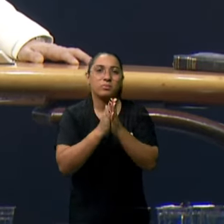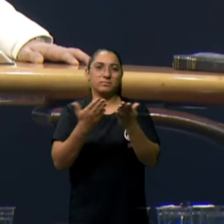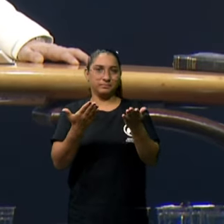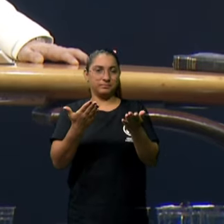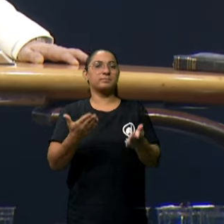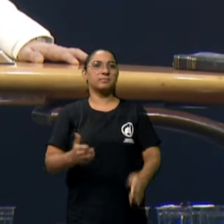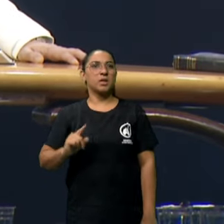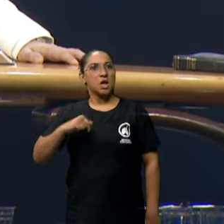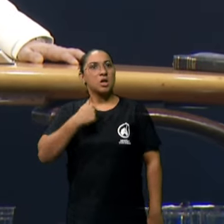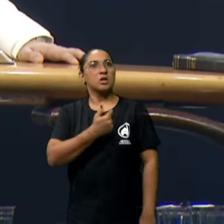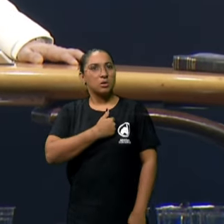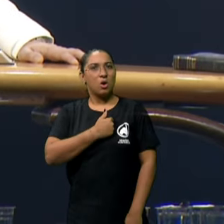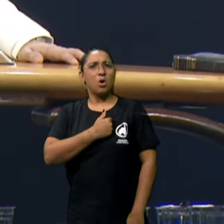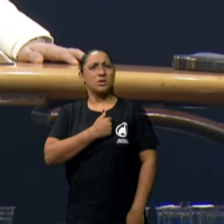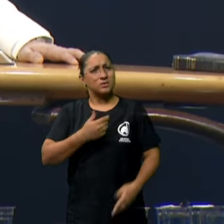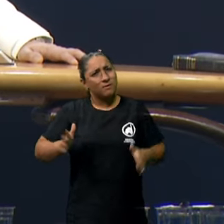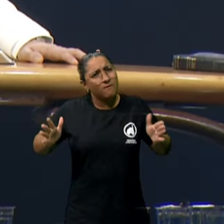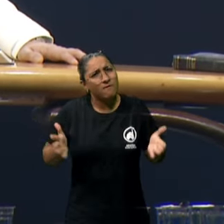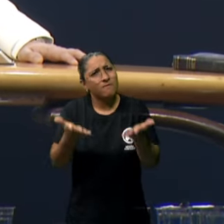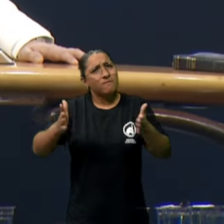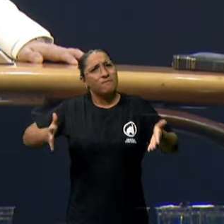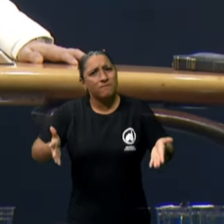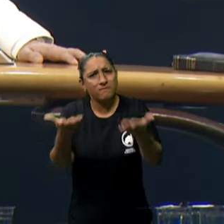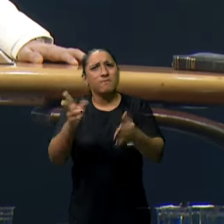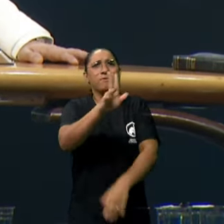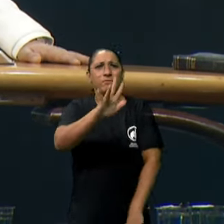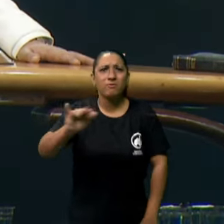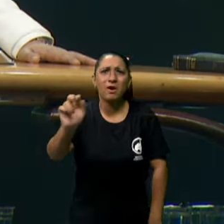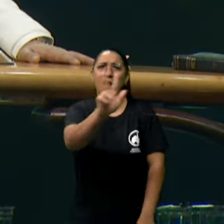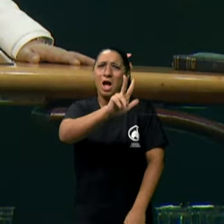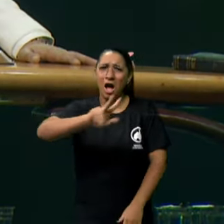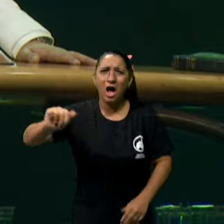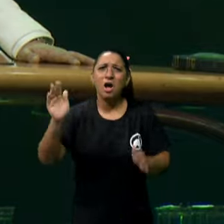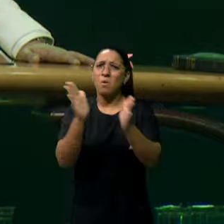vamos liberar isso com força